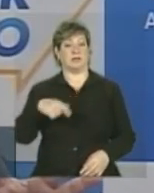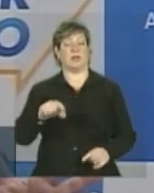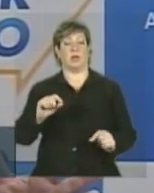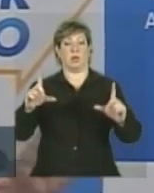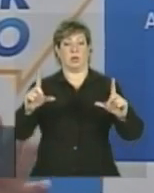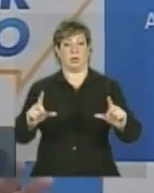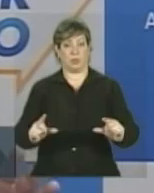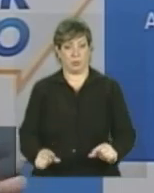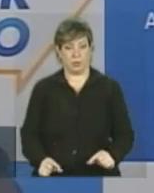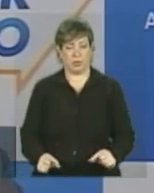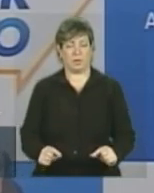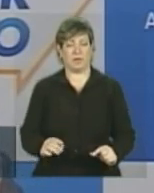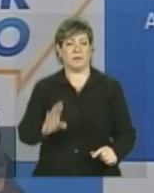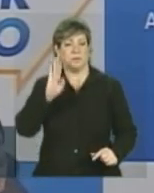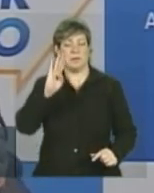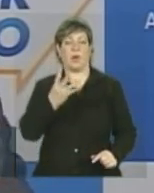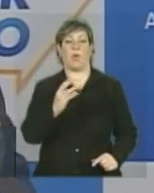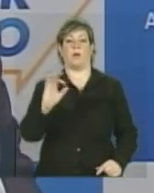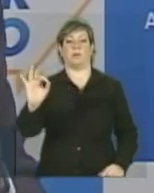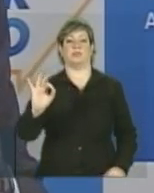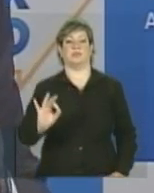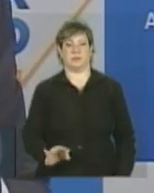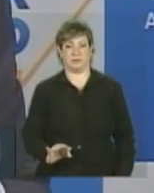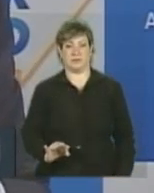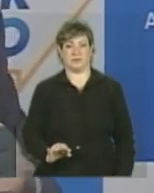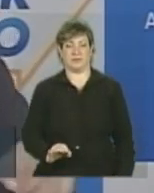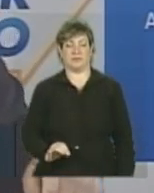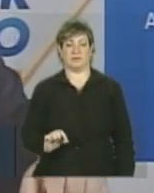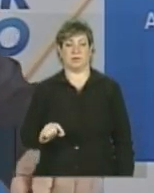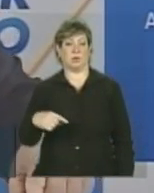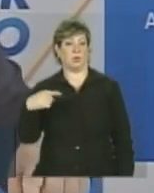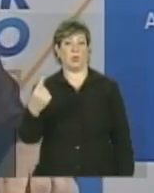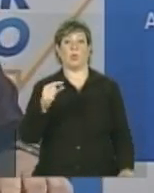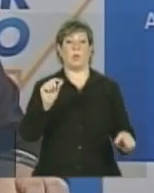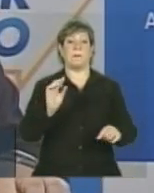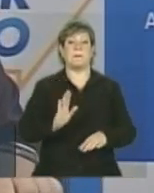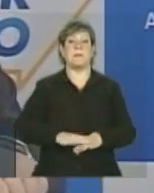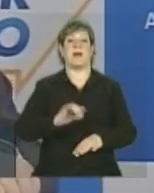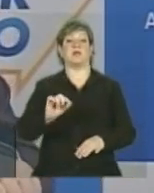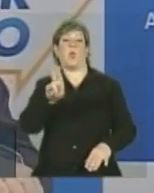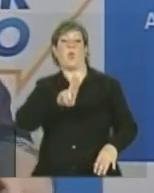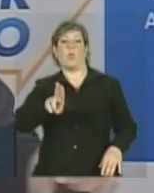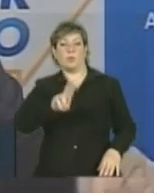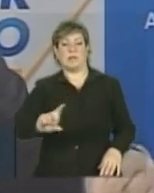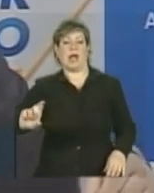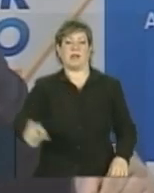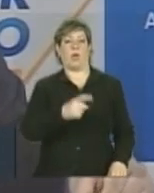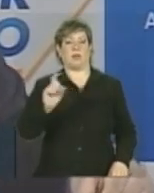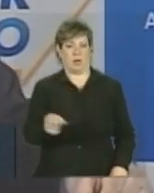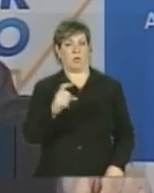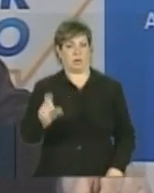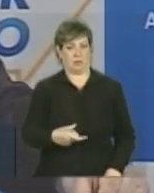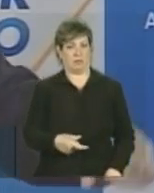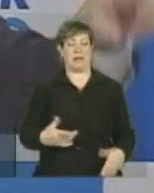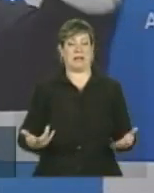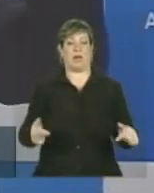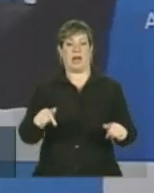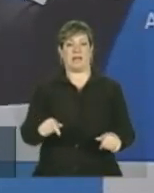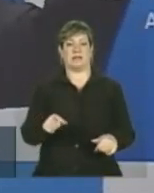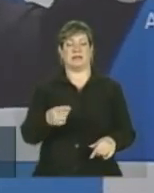reduzindo, no mínimo, 40% dos que mais utilizam o cartão, porque esses três primeiros